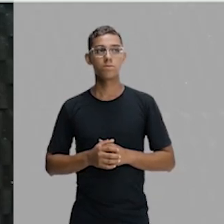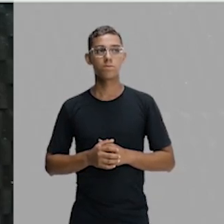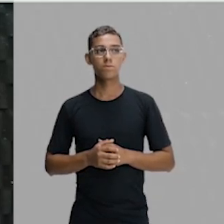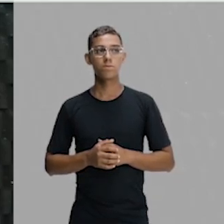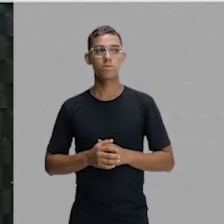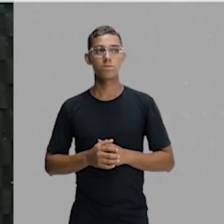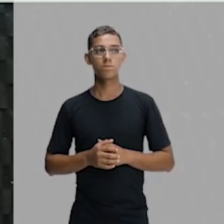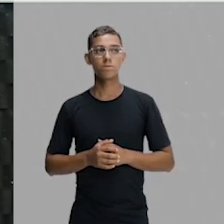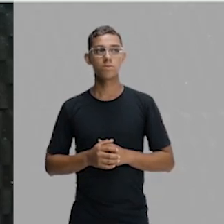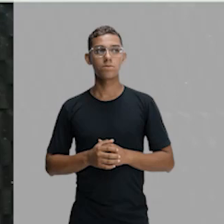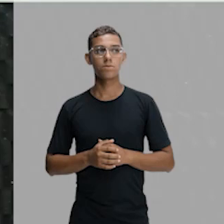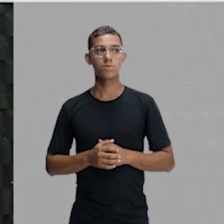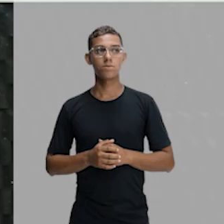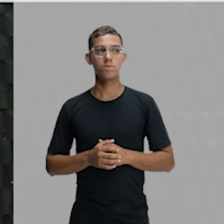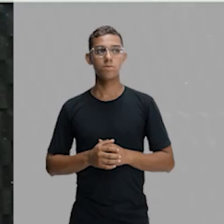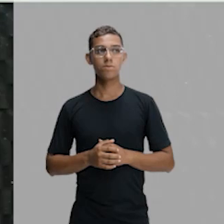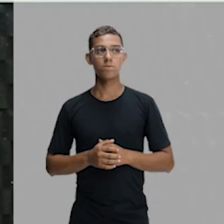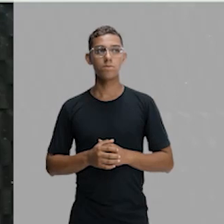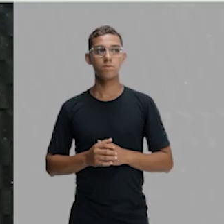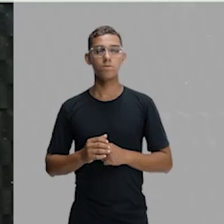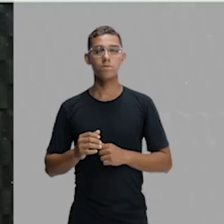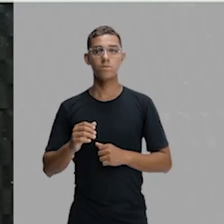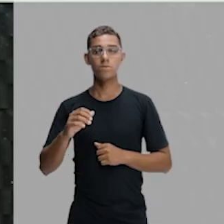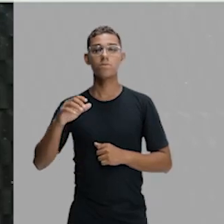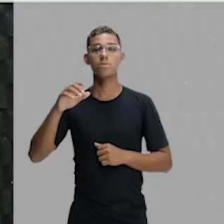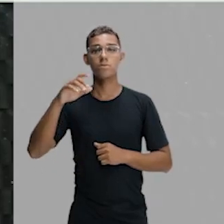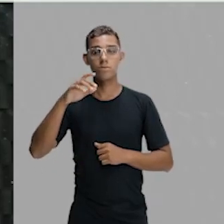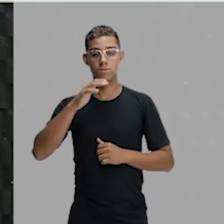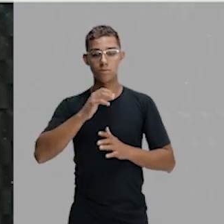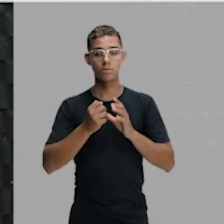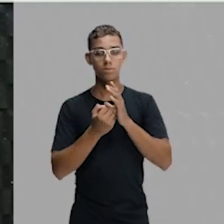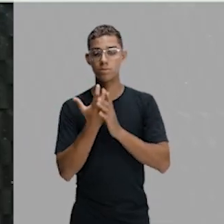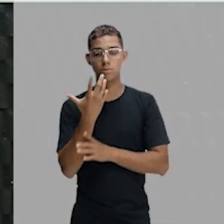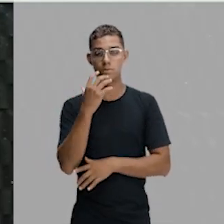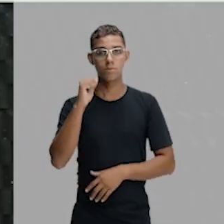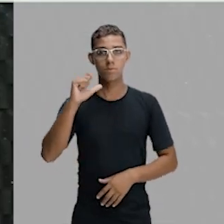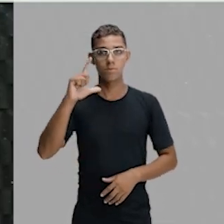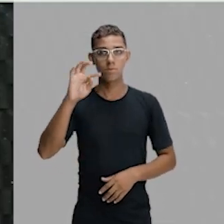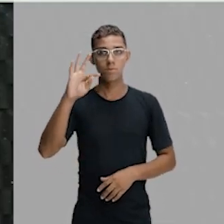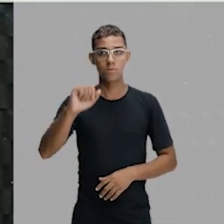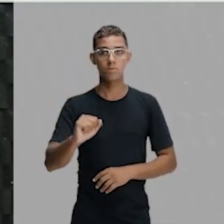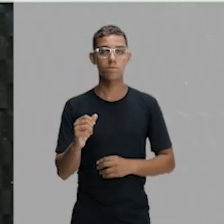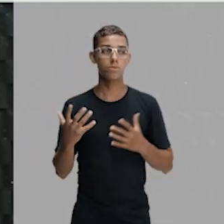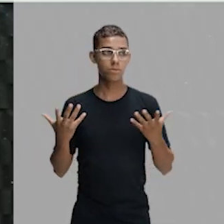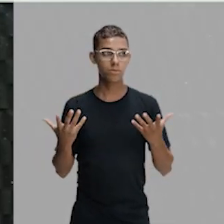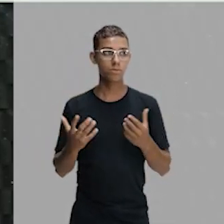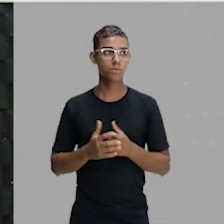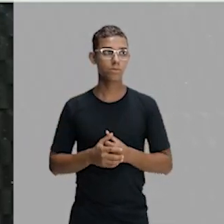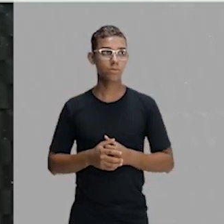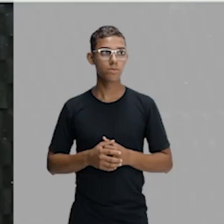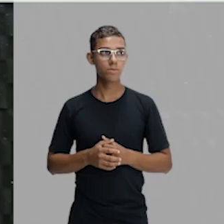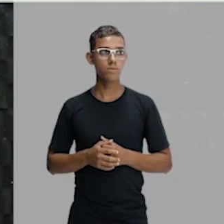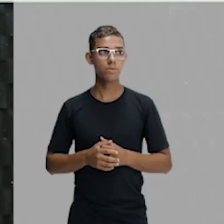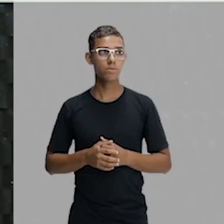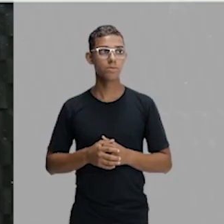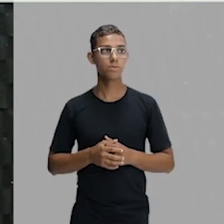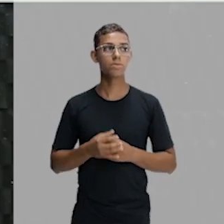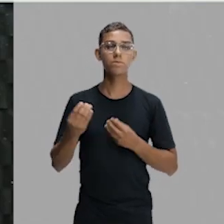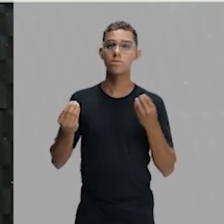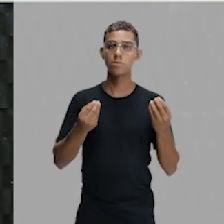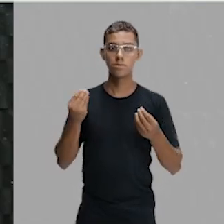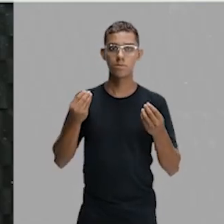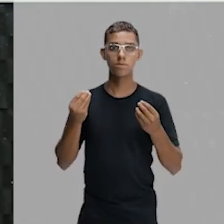alta. E quando é que vai se formar plantas com estatura